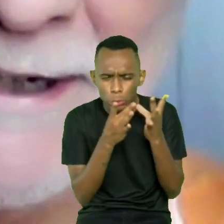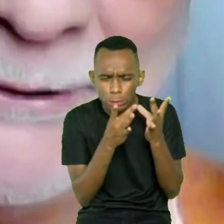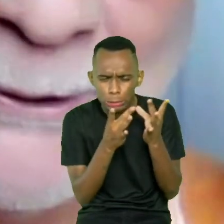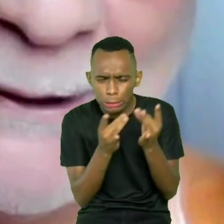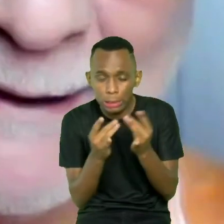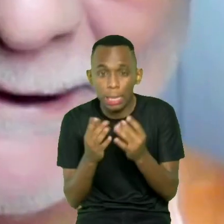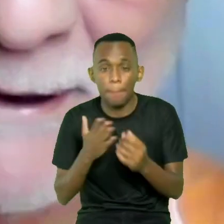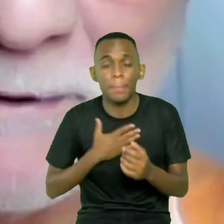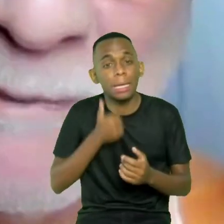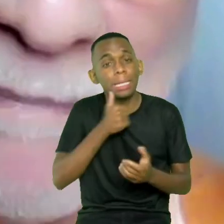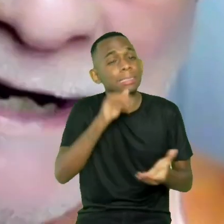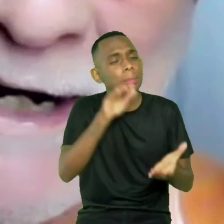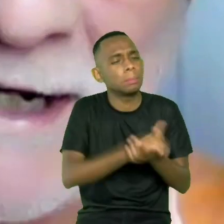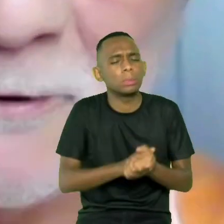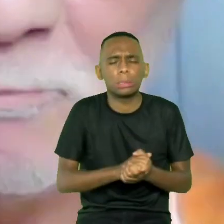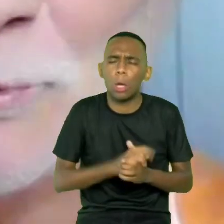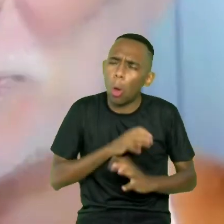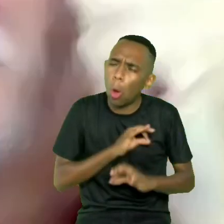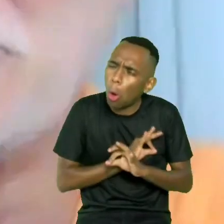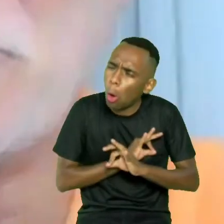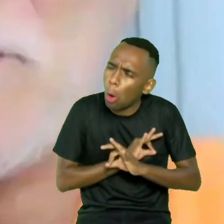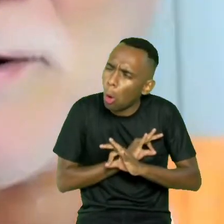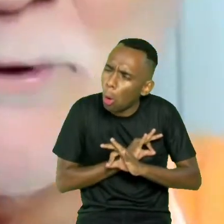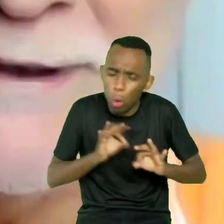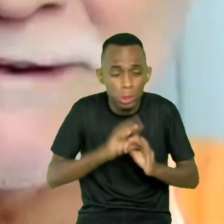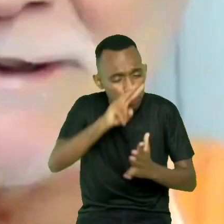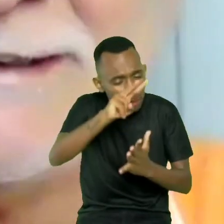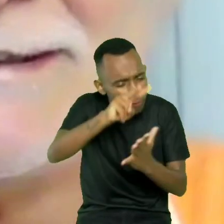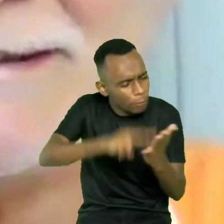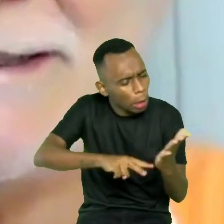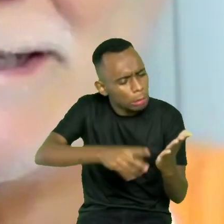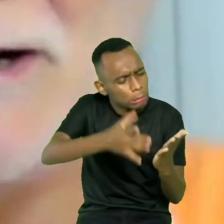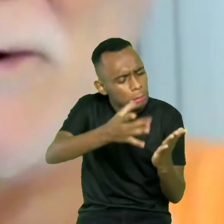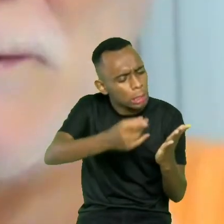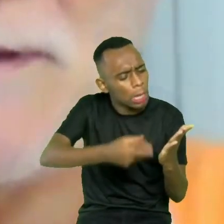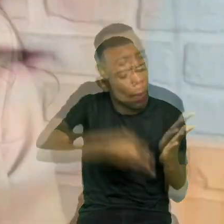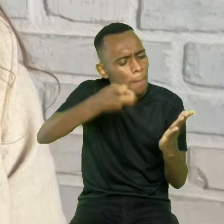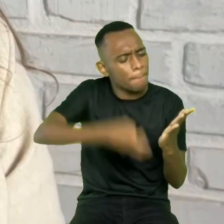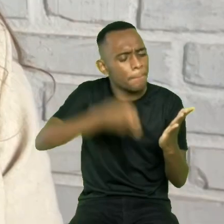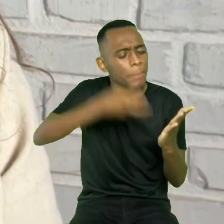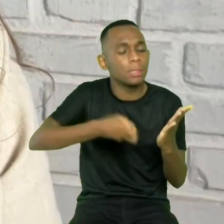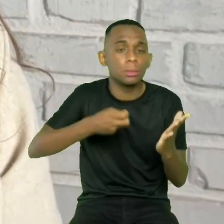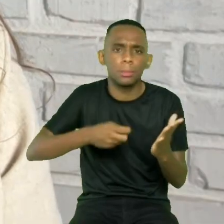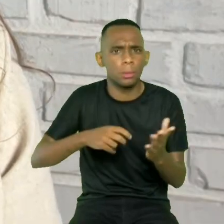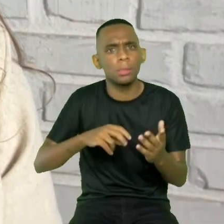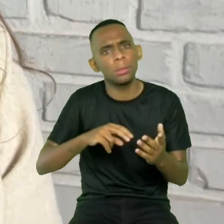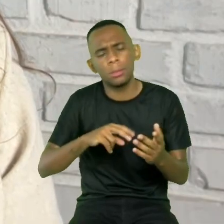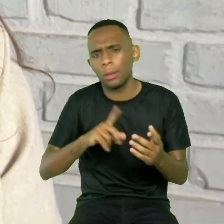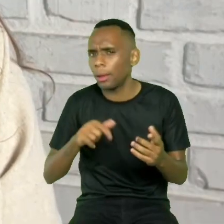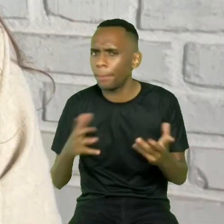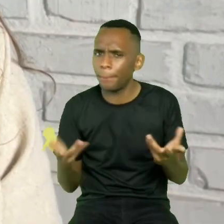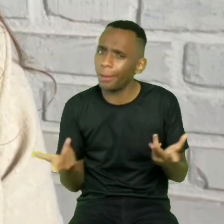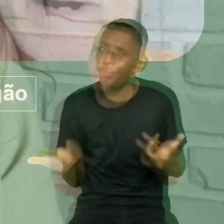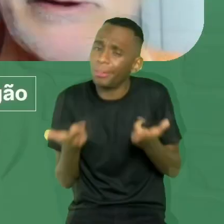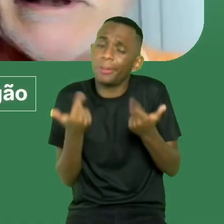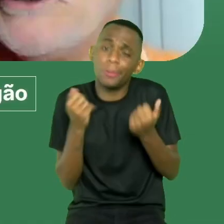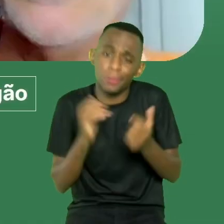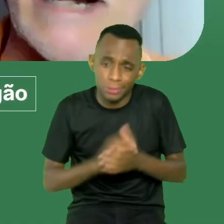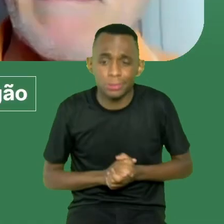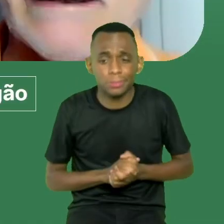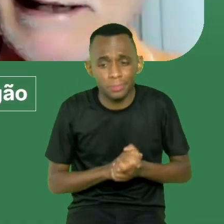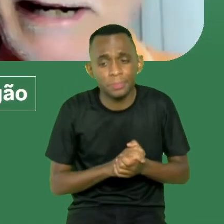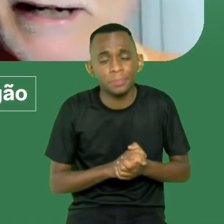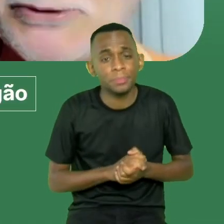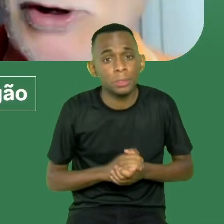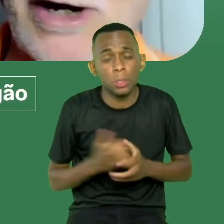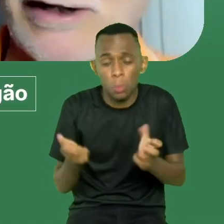ótima leitora, assim, para me pegar no pulo, assim, alguma coisa Isso é maravilhoso, né? Porque o alguma suspense é o detalhe. inconsistência, alguma coisa que não